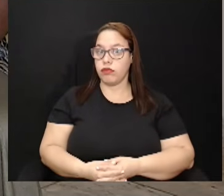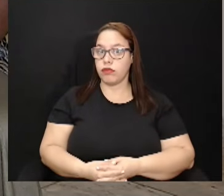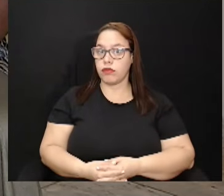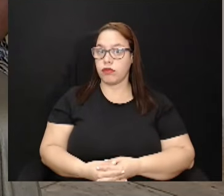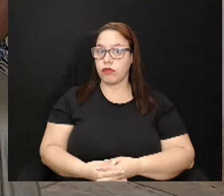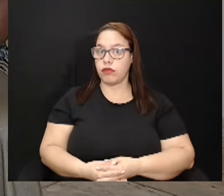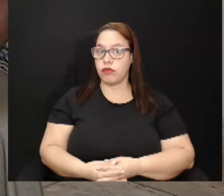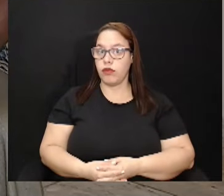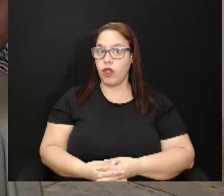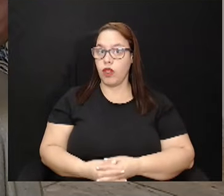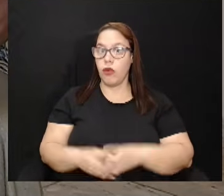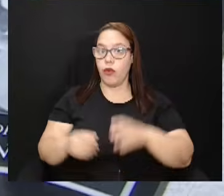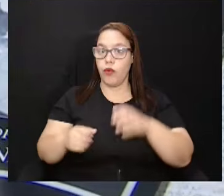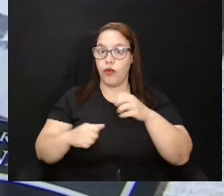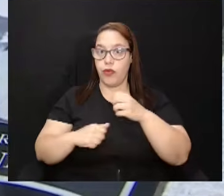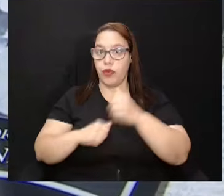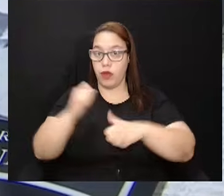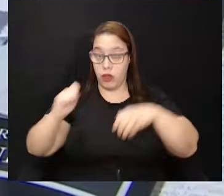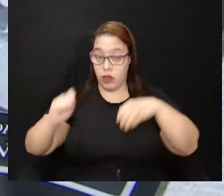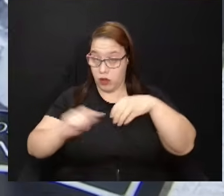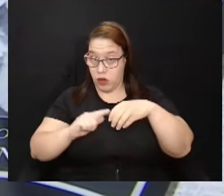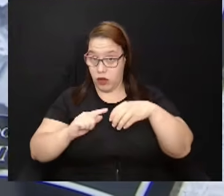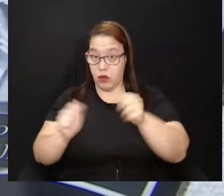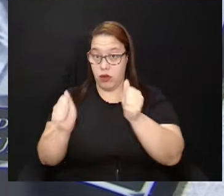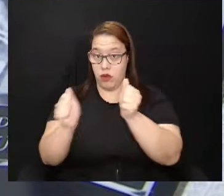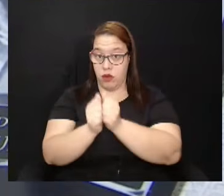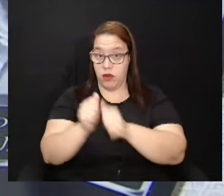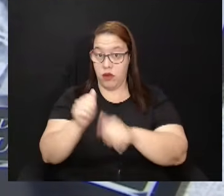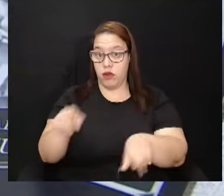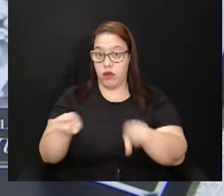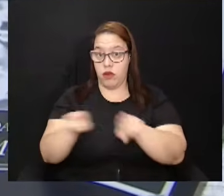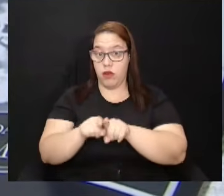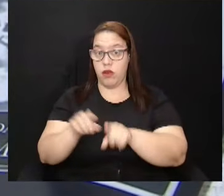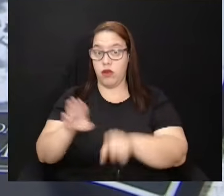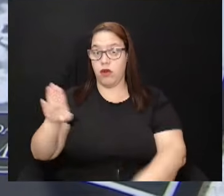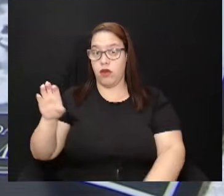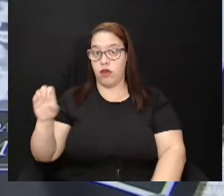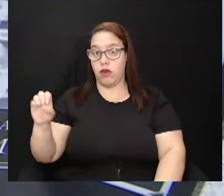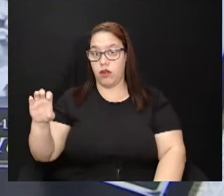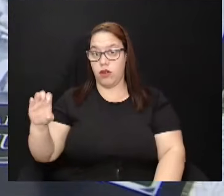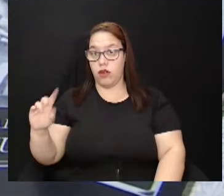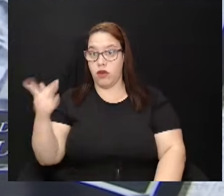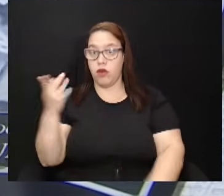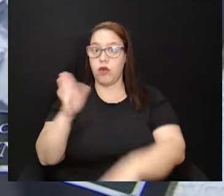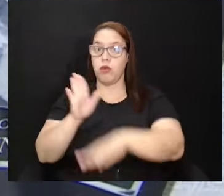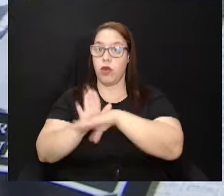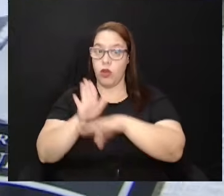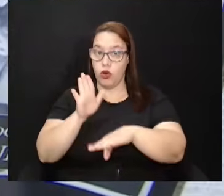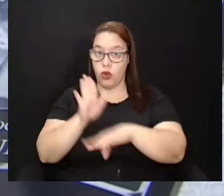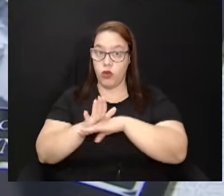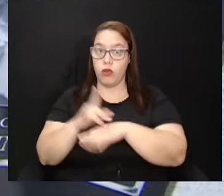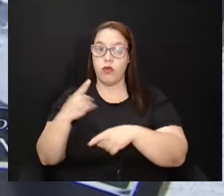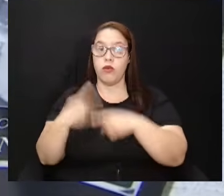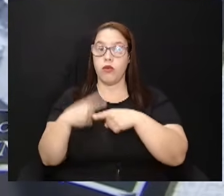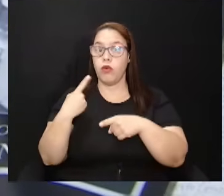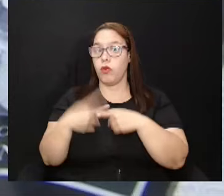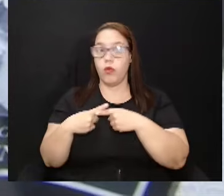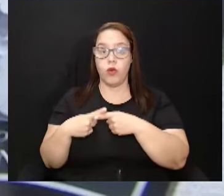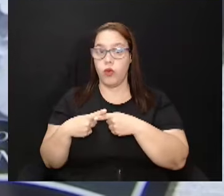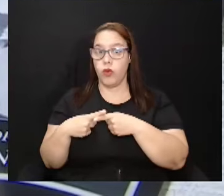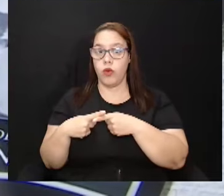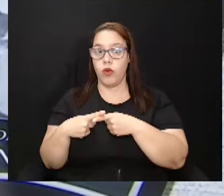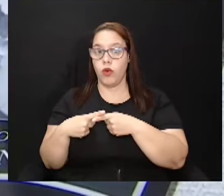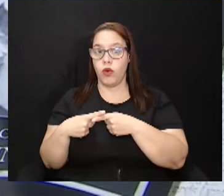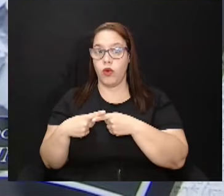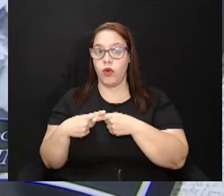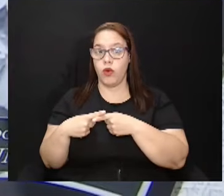futebol e Bosch me ajudaram muito, porque eu no teatro, já estava